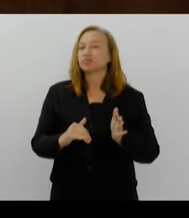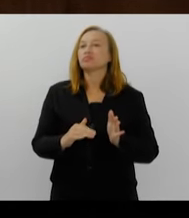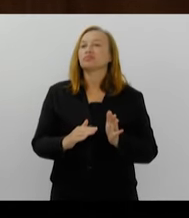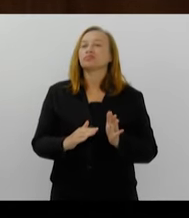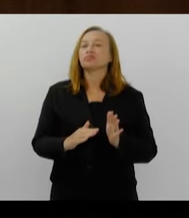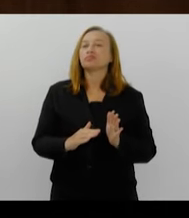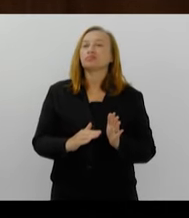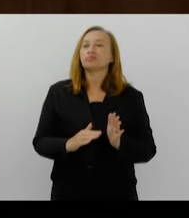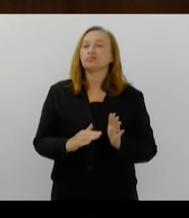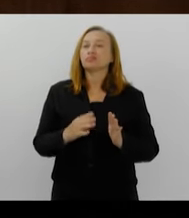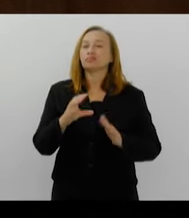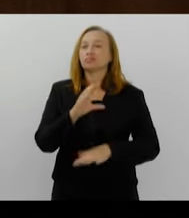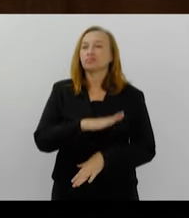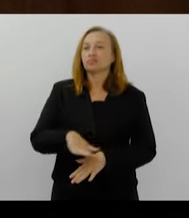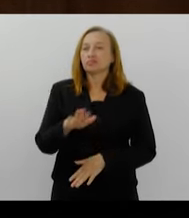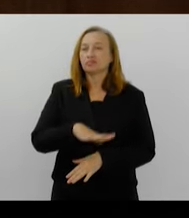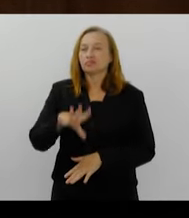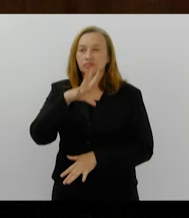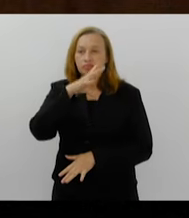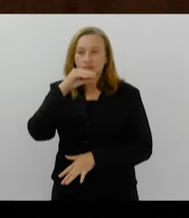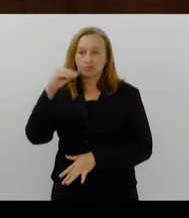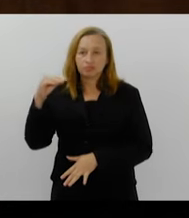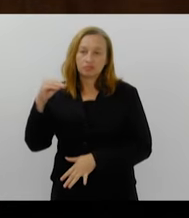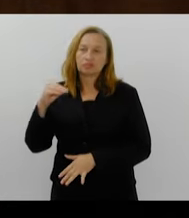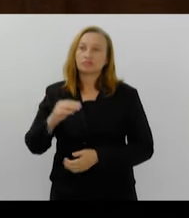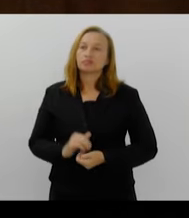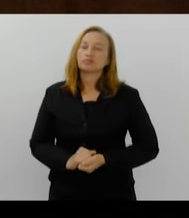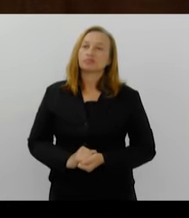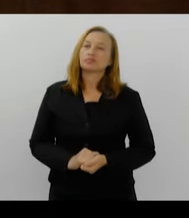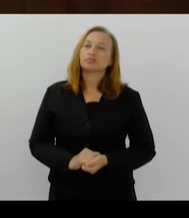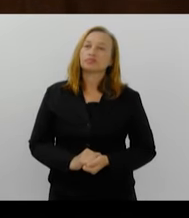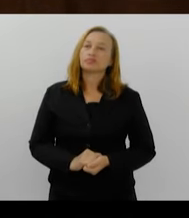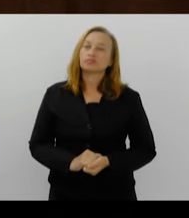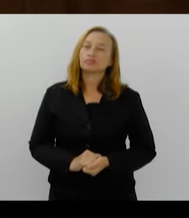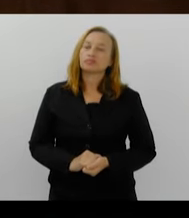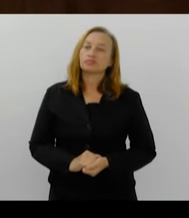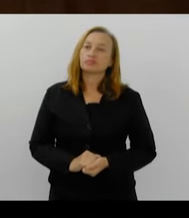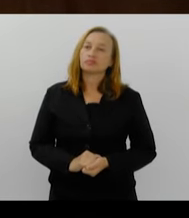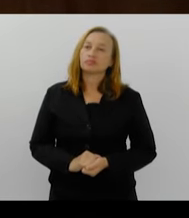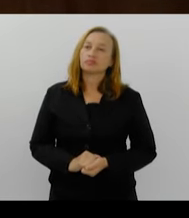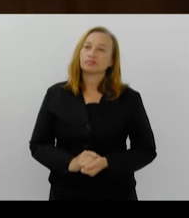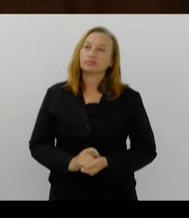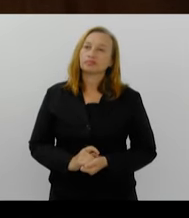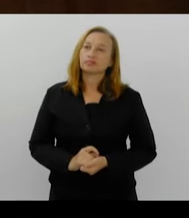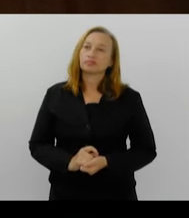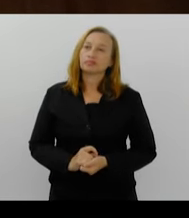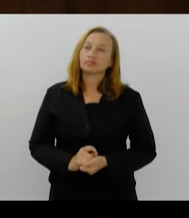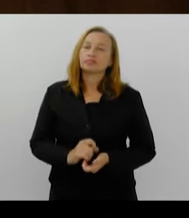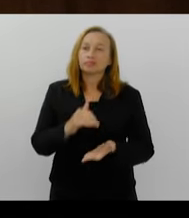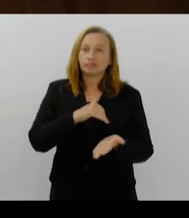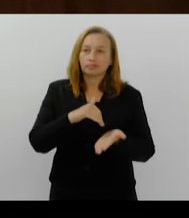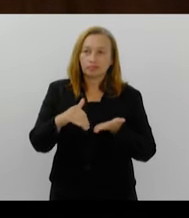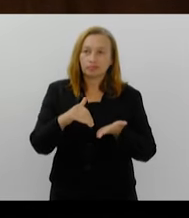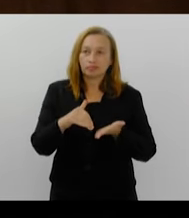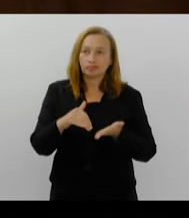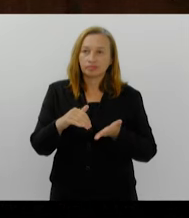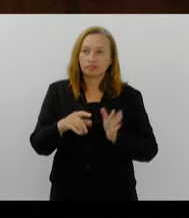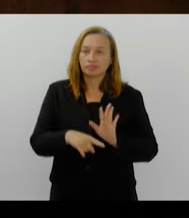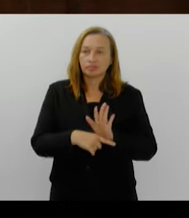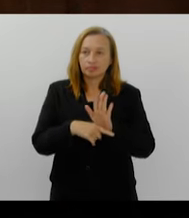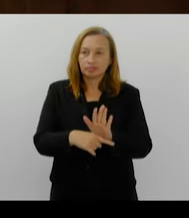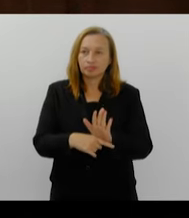e adolescentes. É uma medida que, inclusive, como secretária de assistência social em